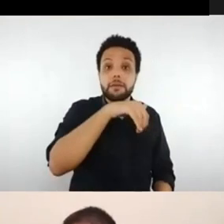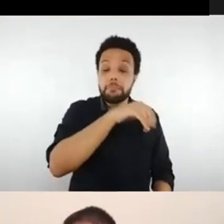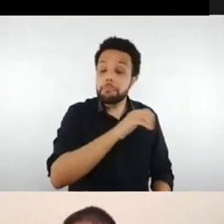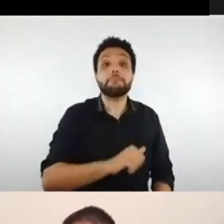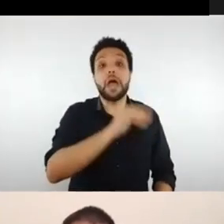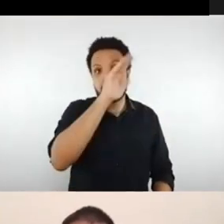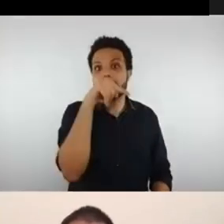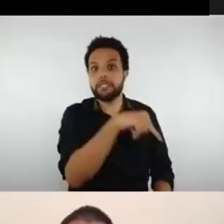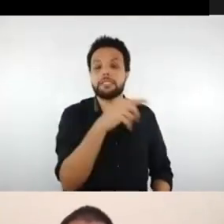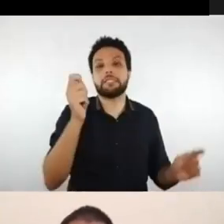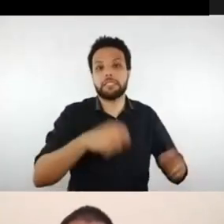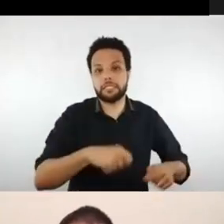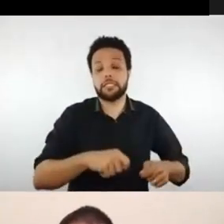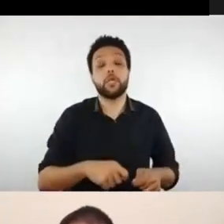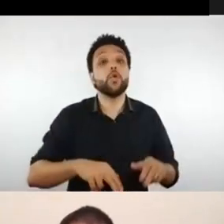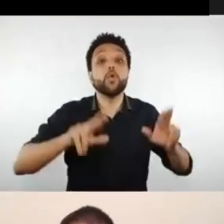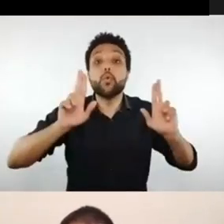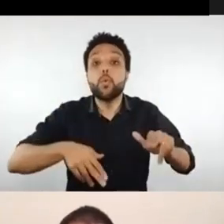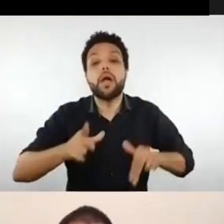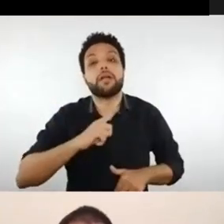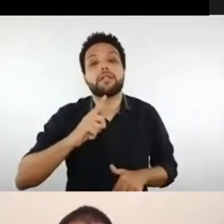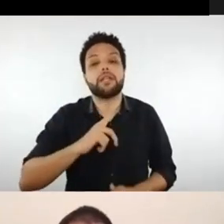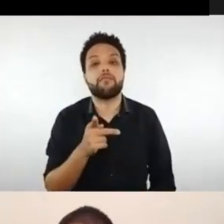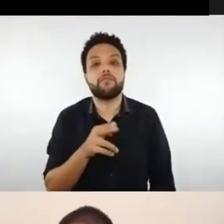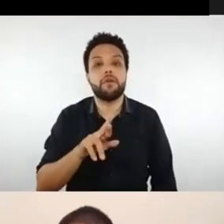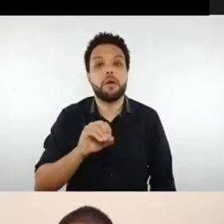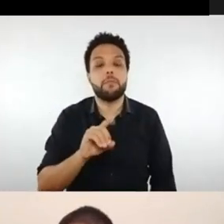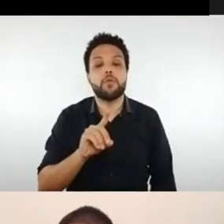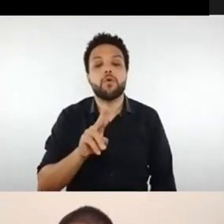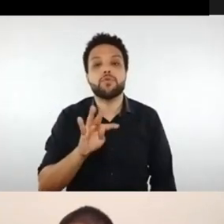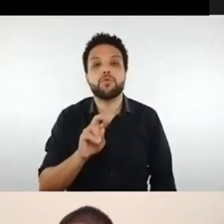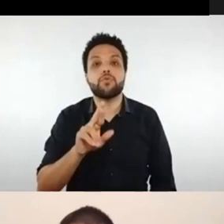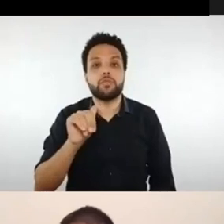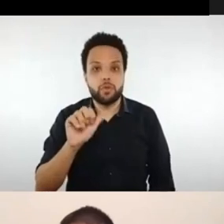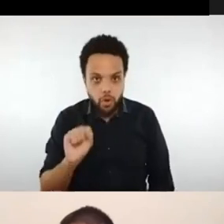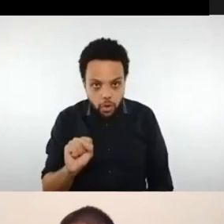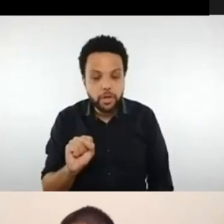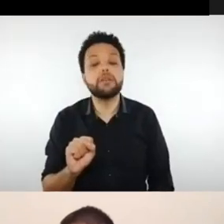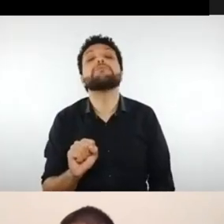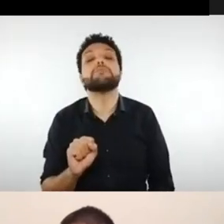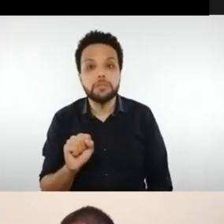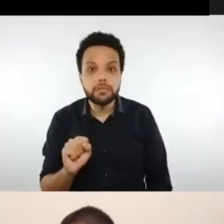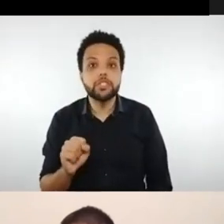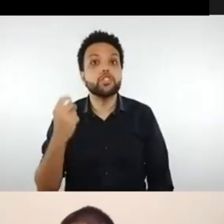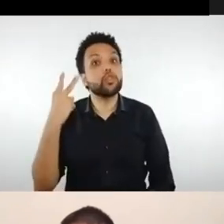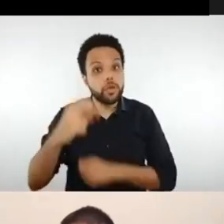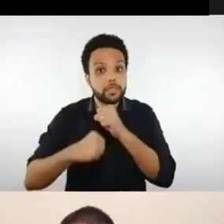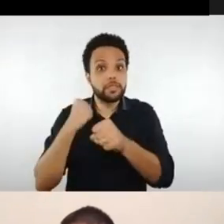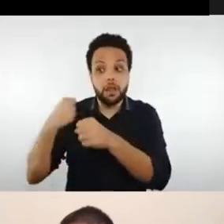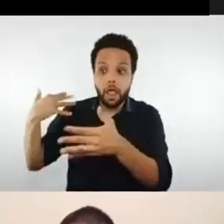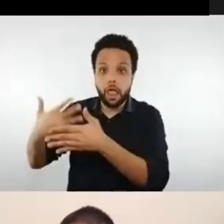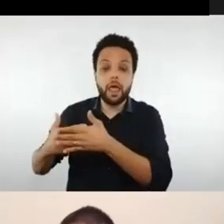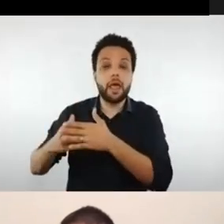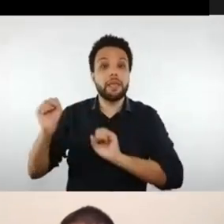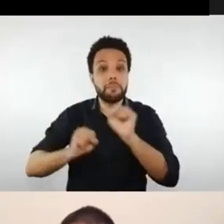confirmar, teve um número tão grande de produtoras que quebraram no Brasil, igual a gente teve nos últimos 2 anos, infelizmente, assim.